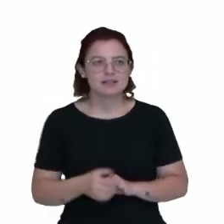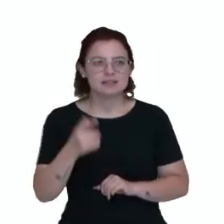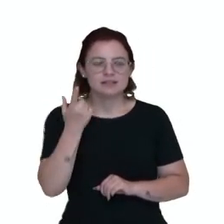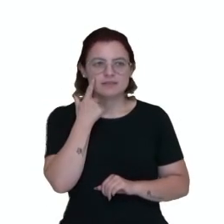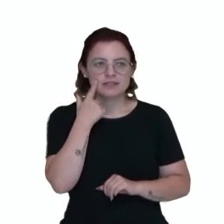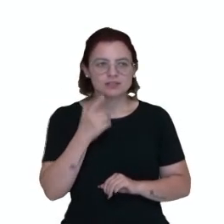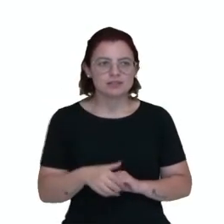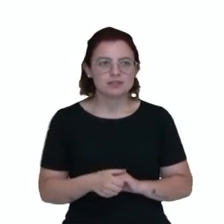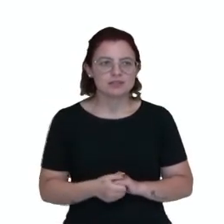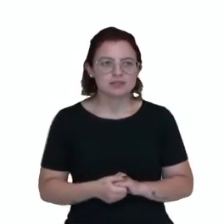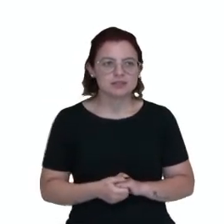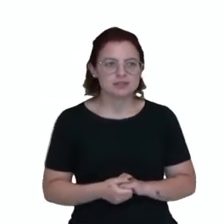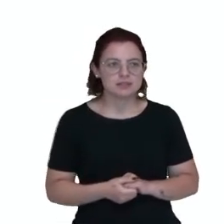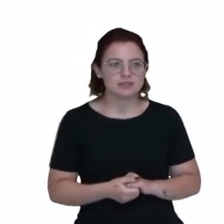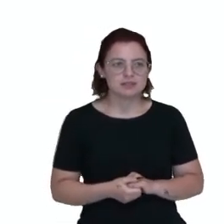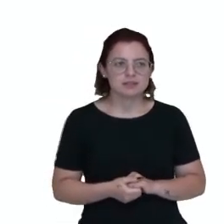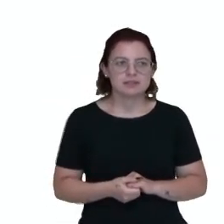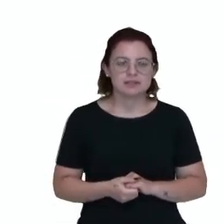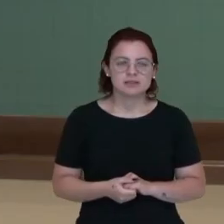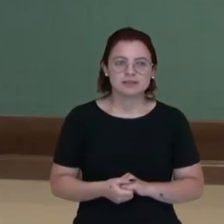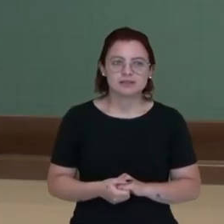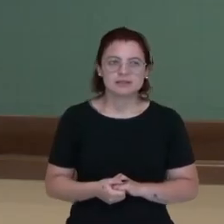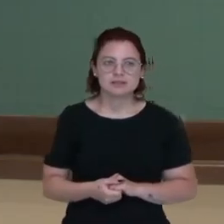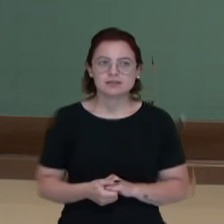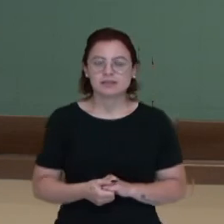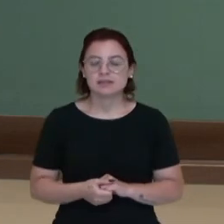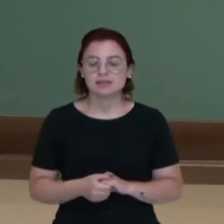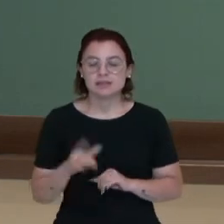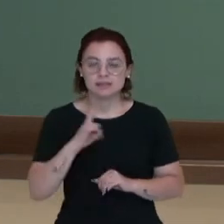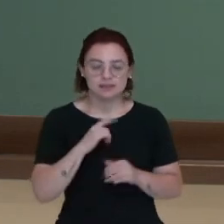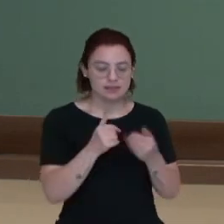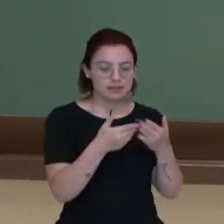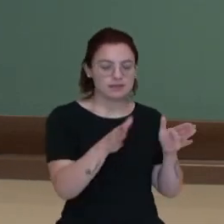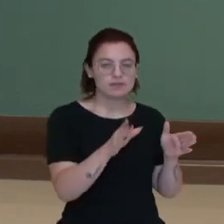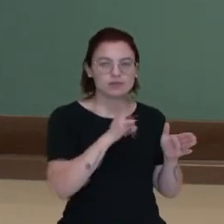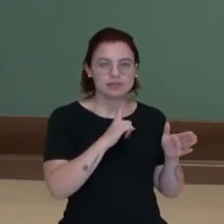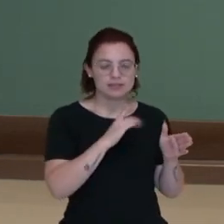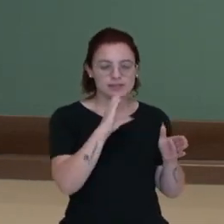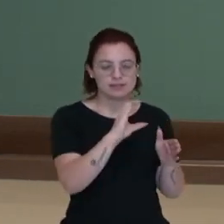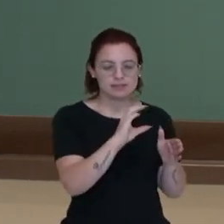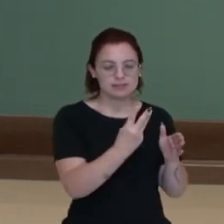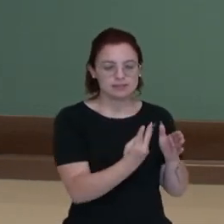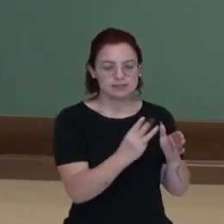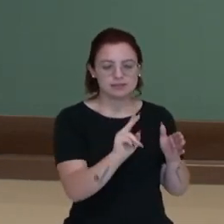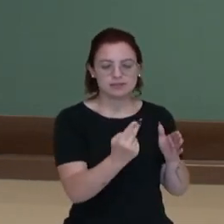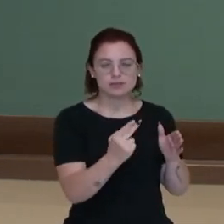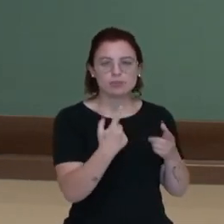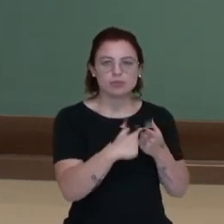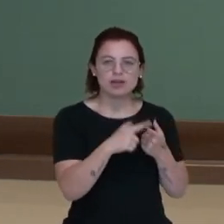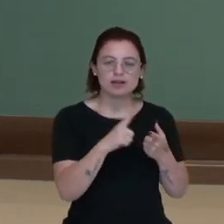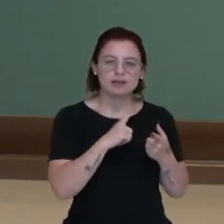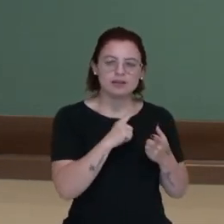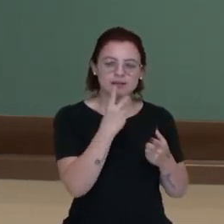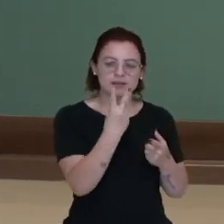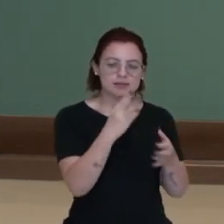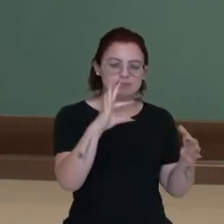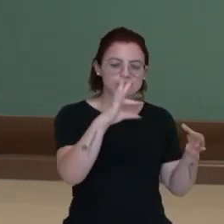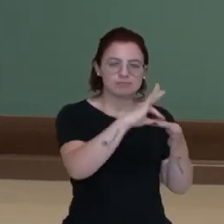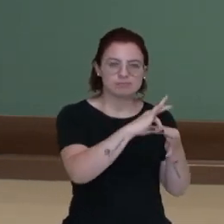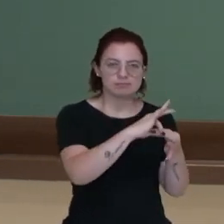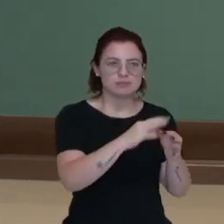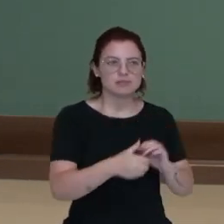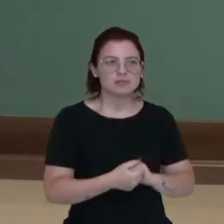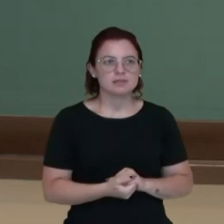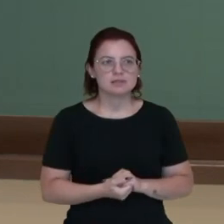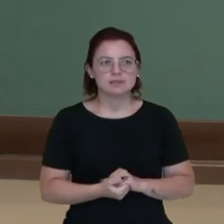ó. Nesta extremidade livre, nós vamos ter um carbono com três hidrogênios. Por quê? Uma ligação química,